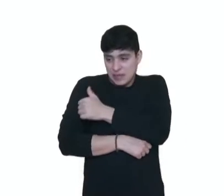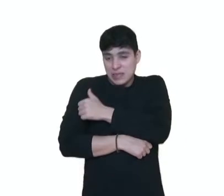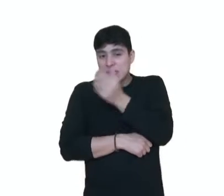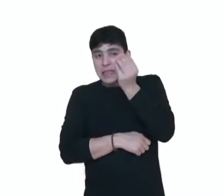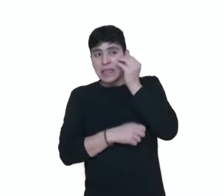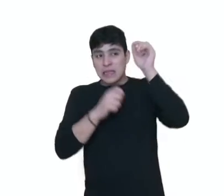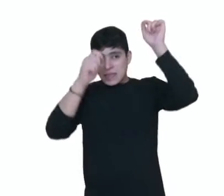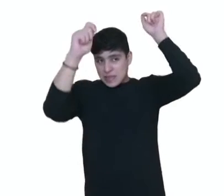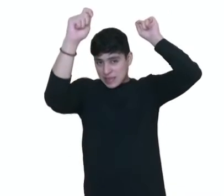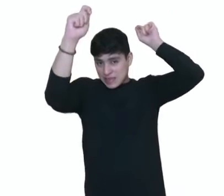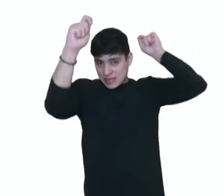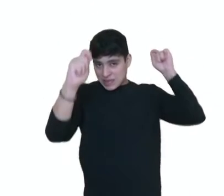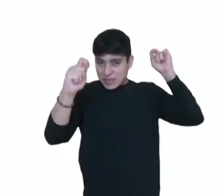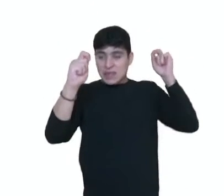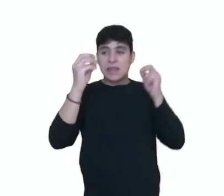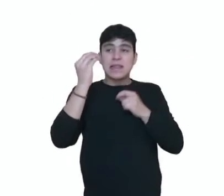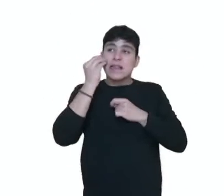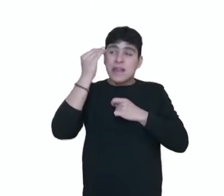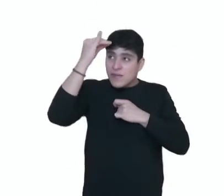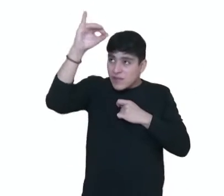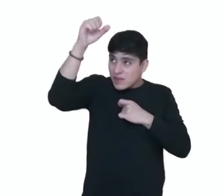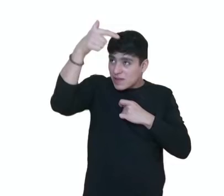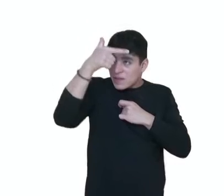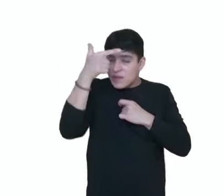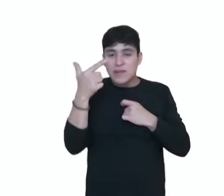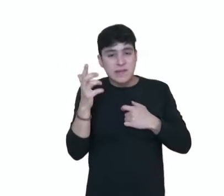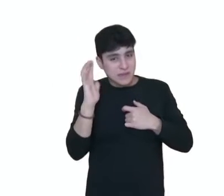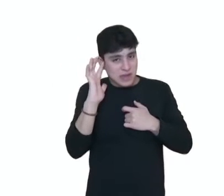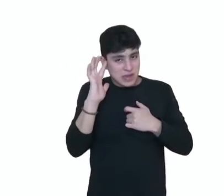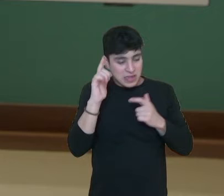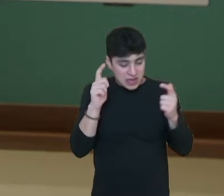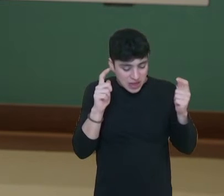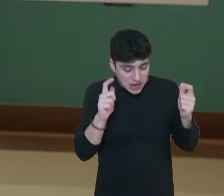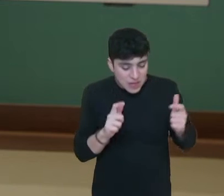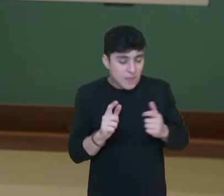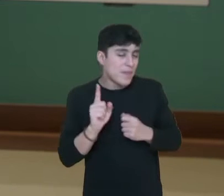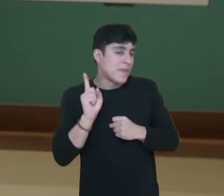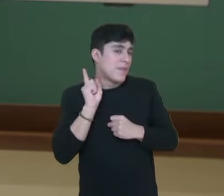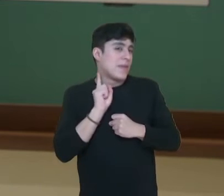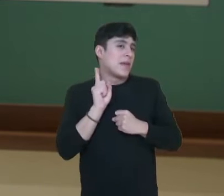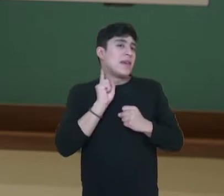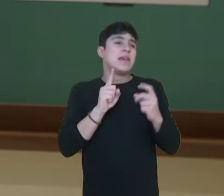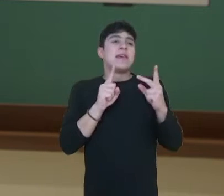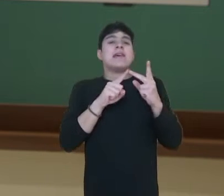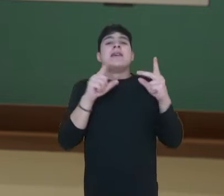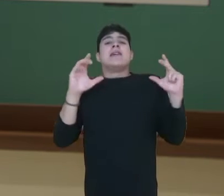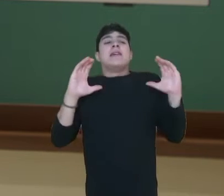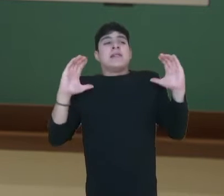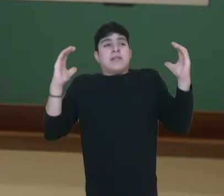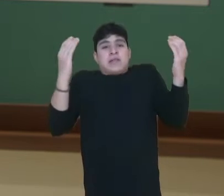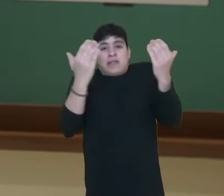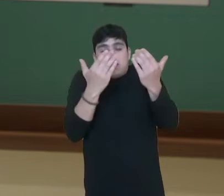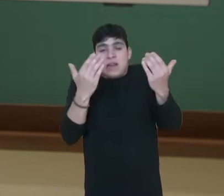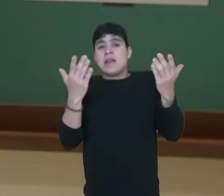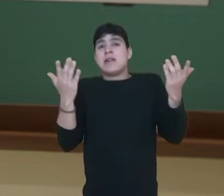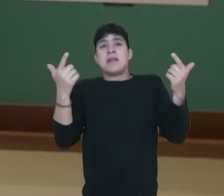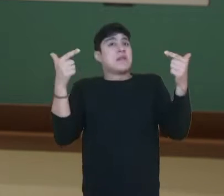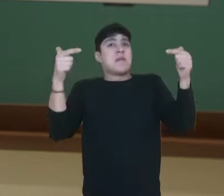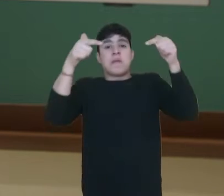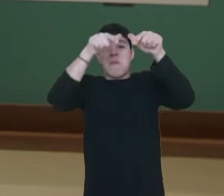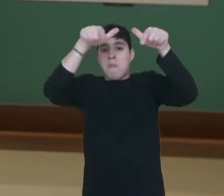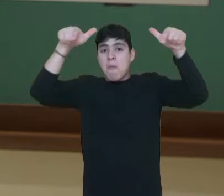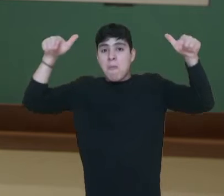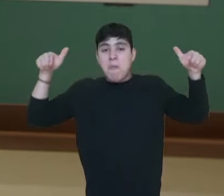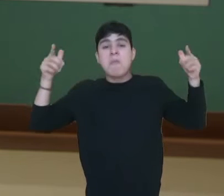com um chapéu de caixa de papelão. Então pensem, em Minas Gerais, no estádio, não é fechado, e